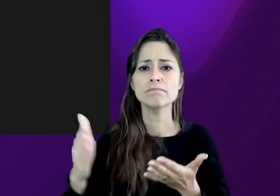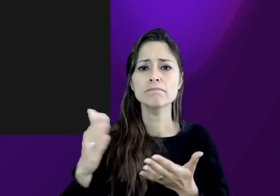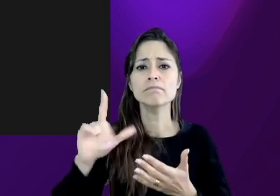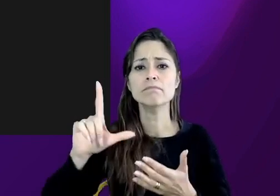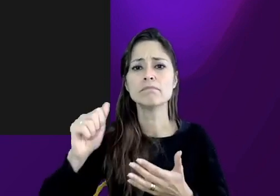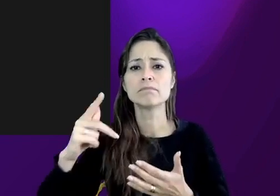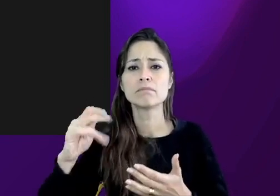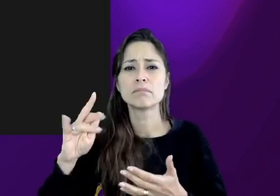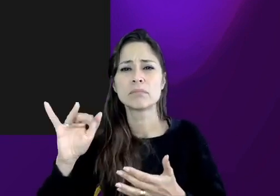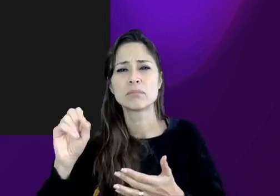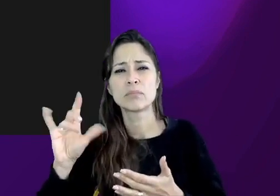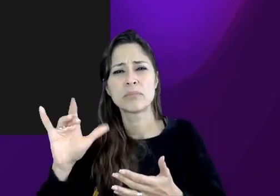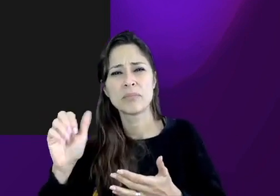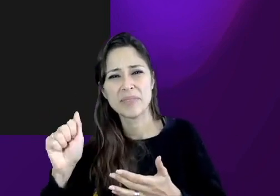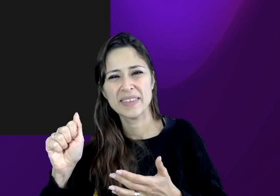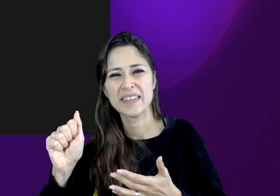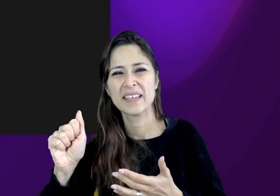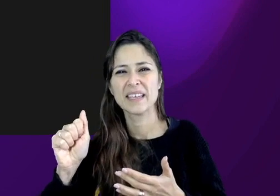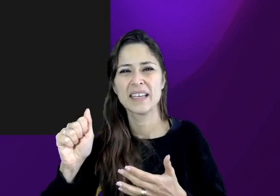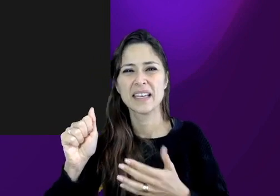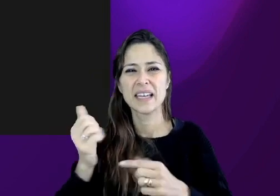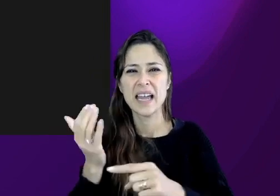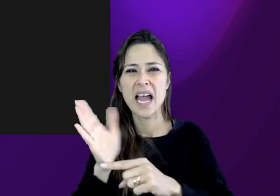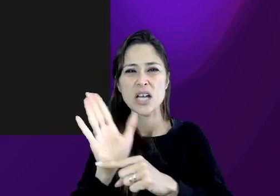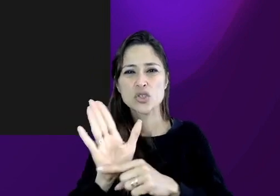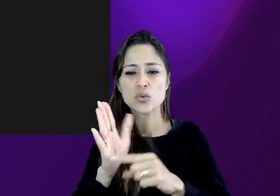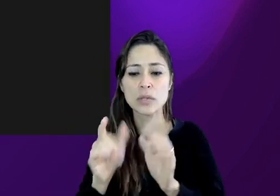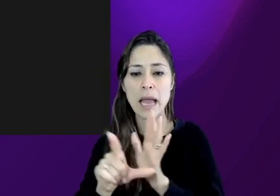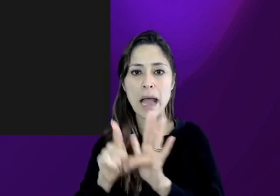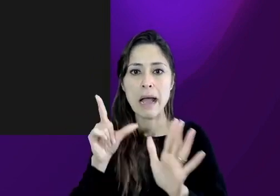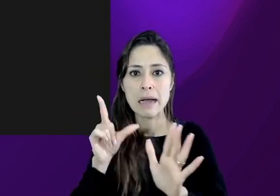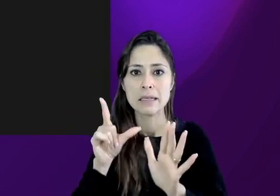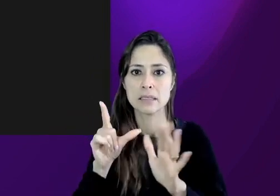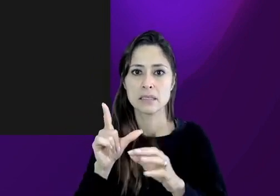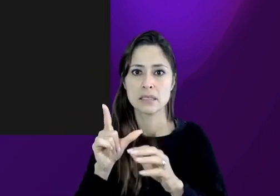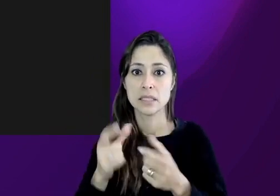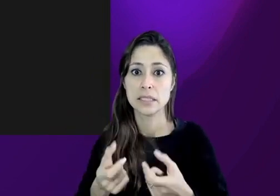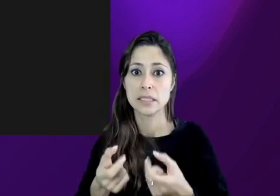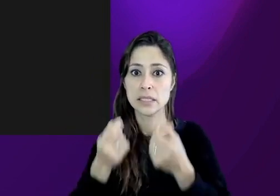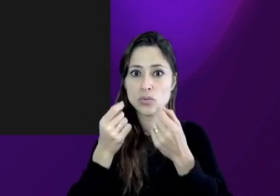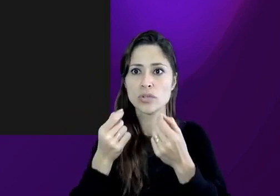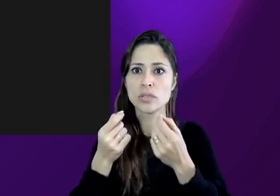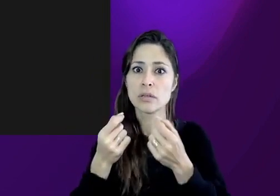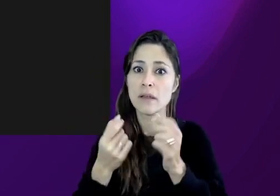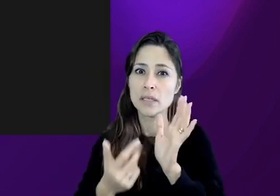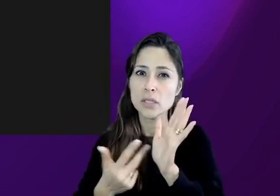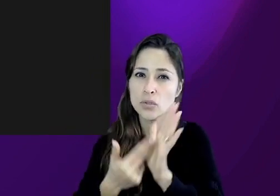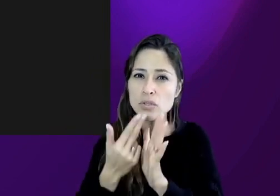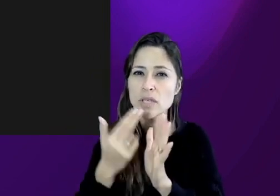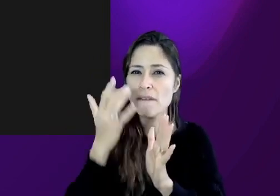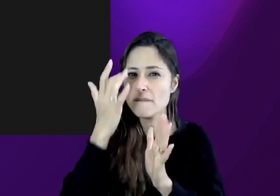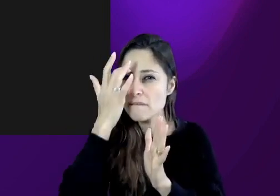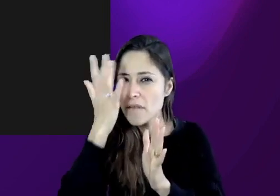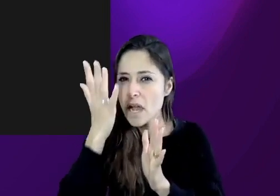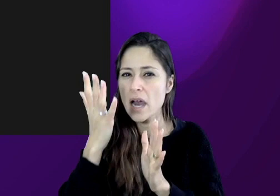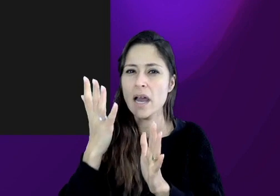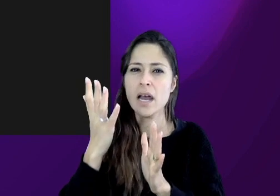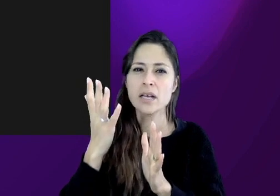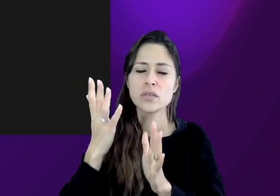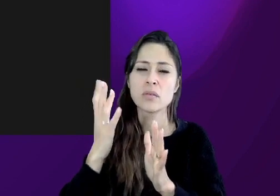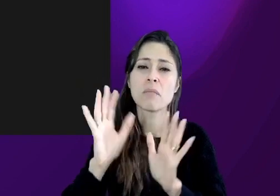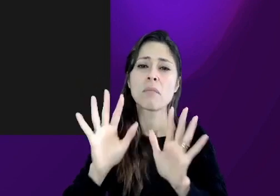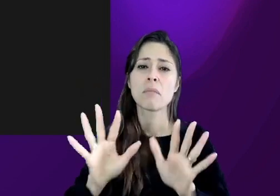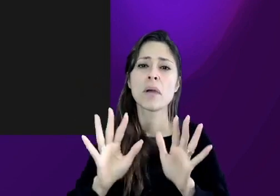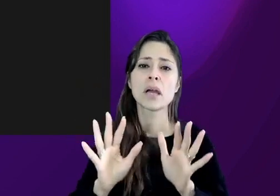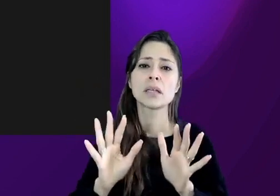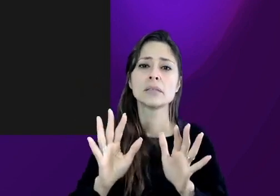câncer gástrico com um câncer precoce e distal, que é uma cirurgia mais fácil, que a linfadenectomia não vai ser tão comprometida. E